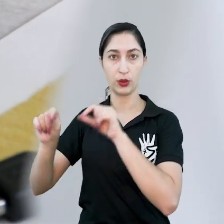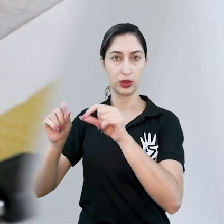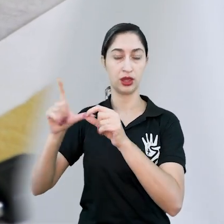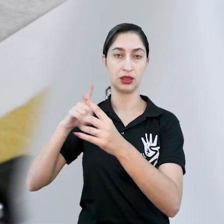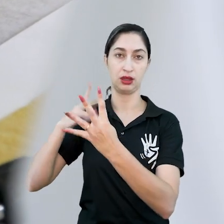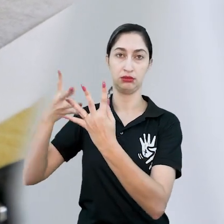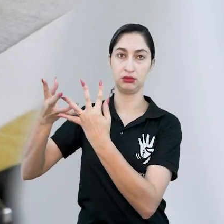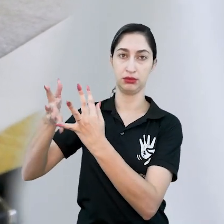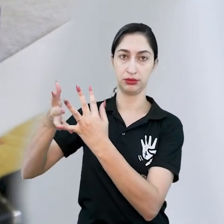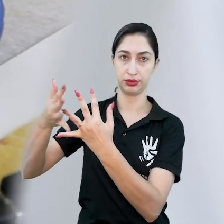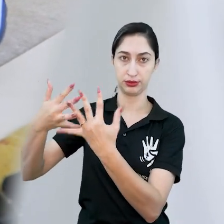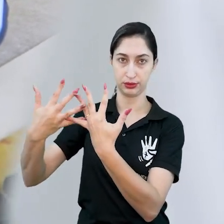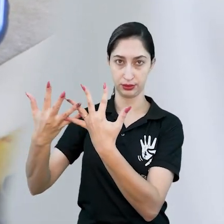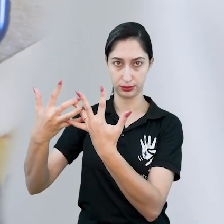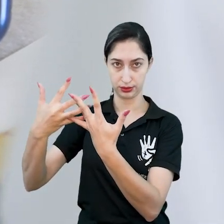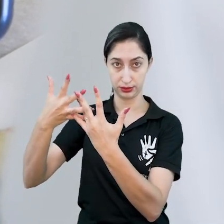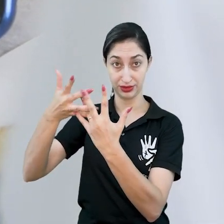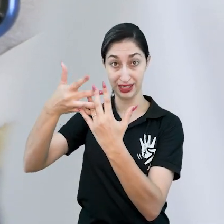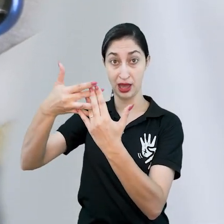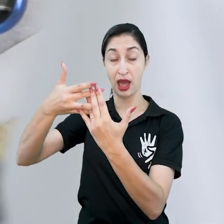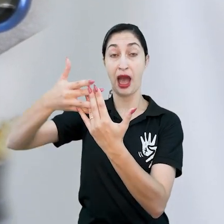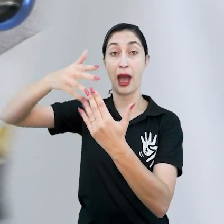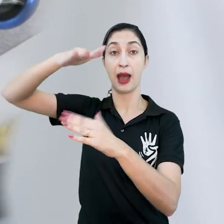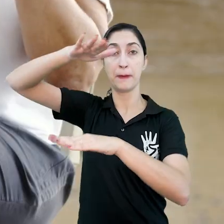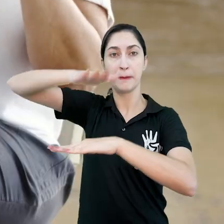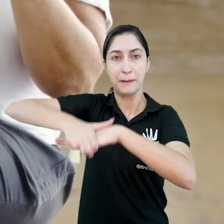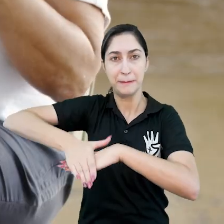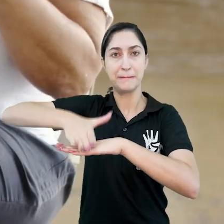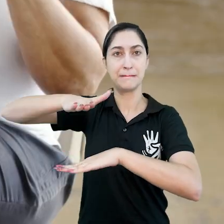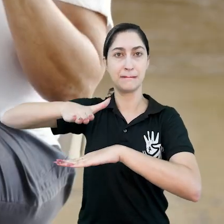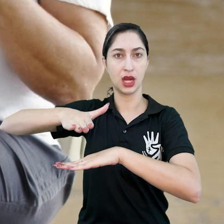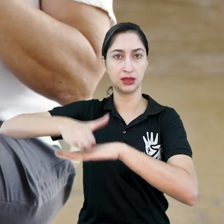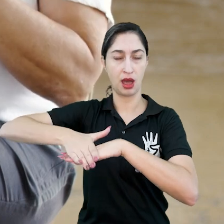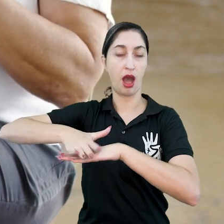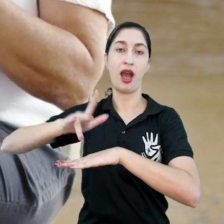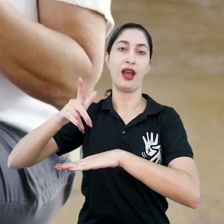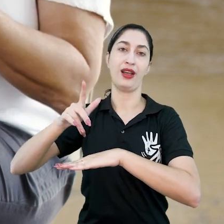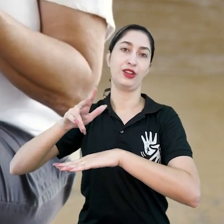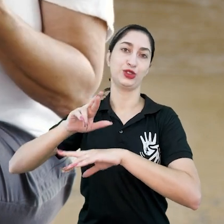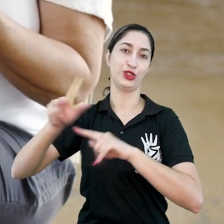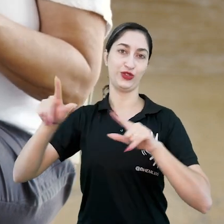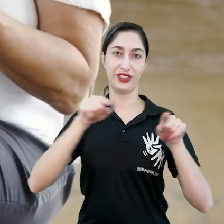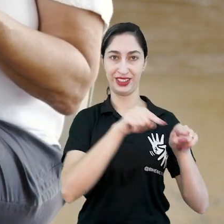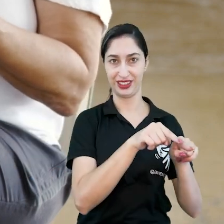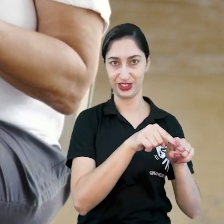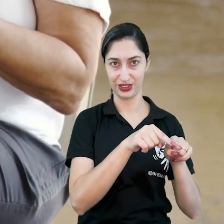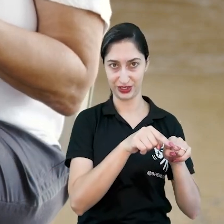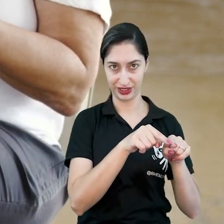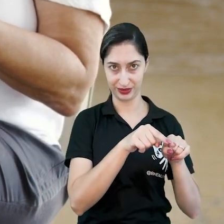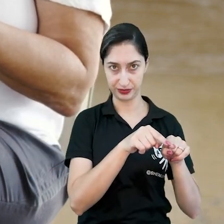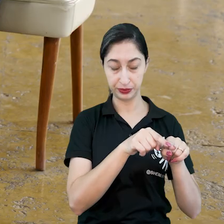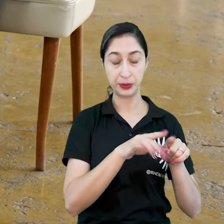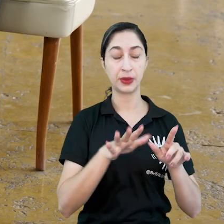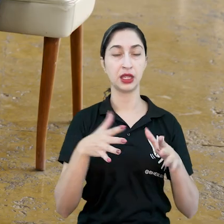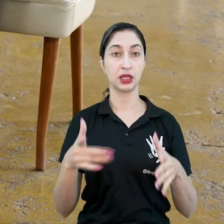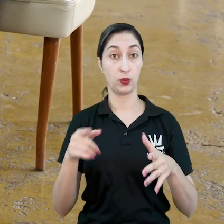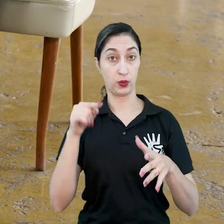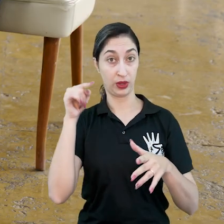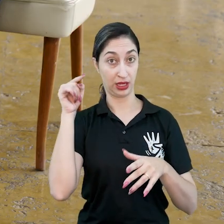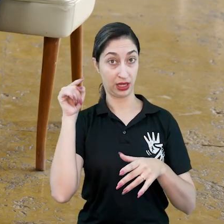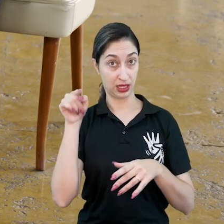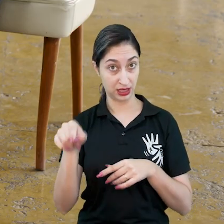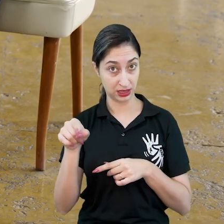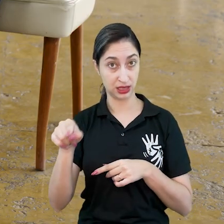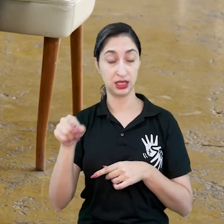prensada. Então você já não tem esse alinhamento de fibras, né, normalmente que você tem nos tecidos. Então você tem